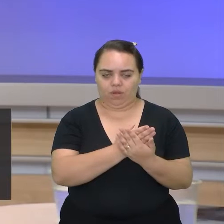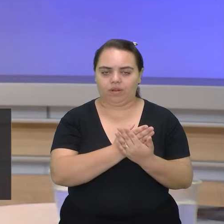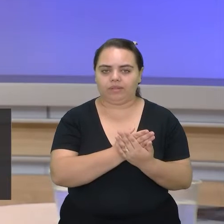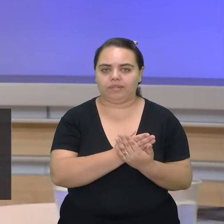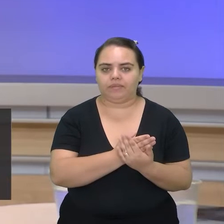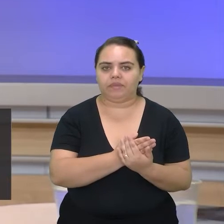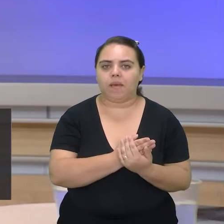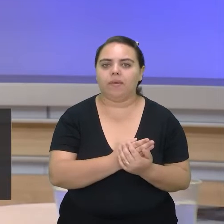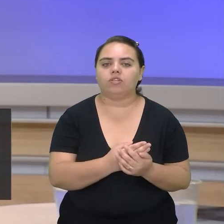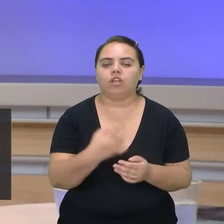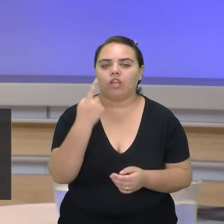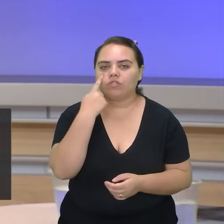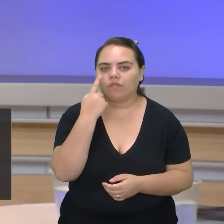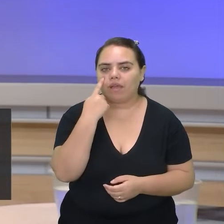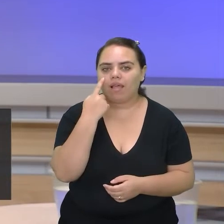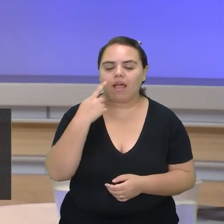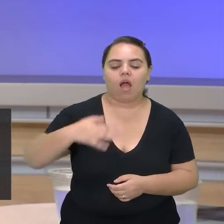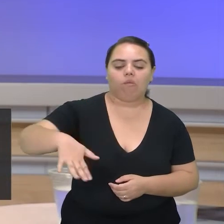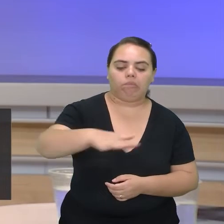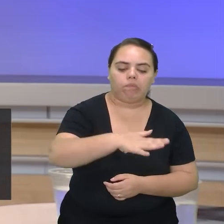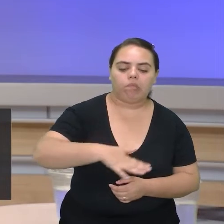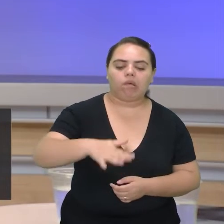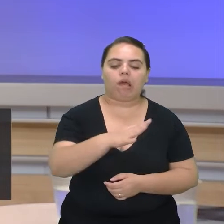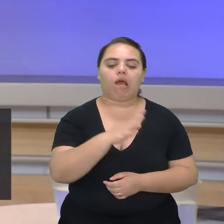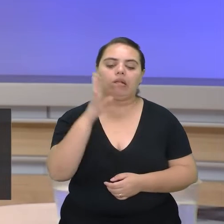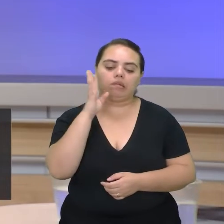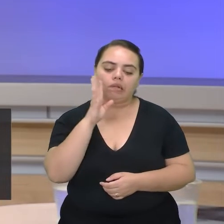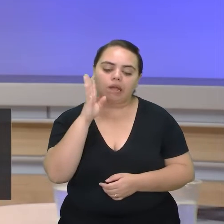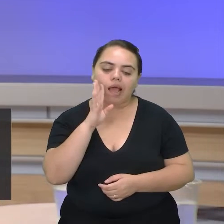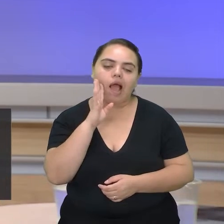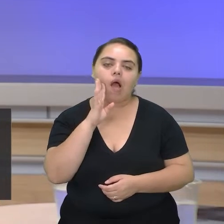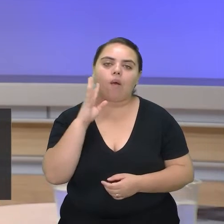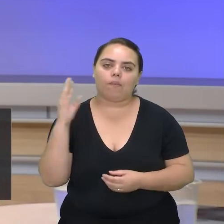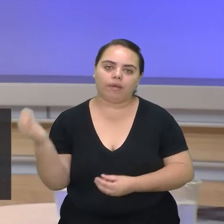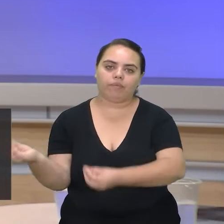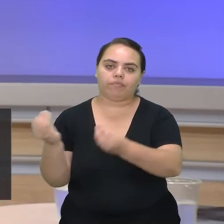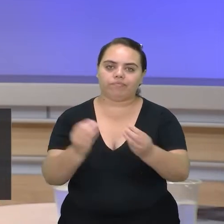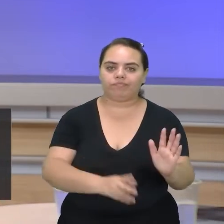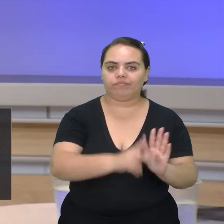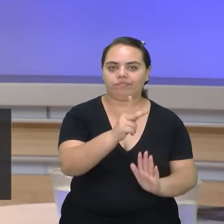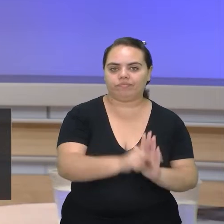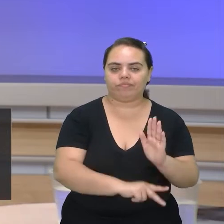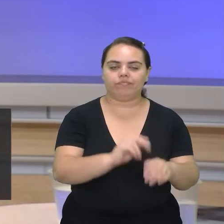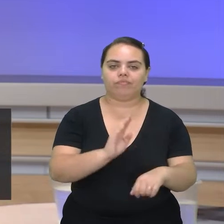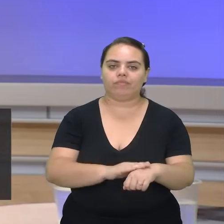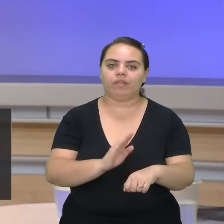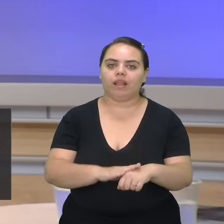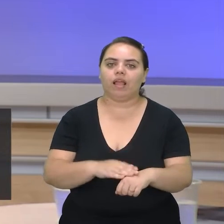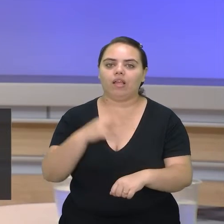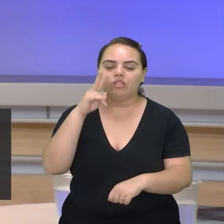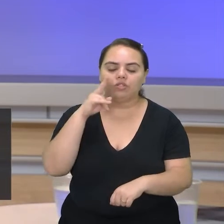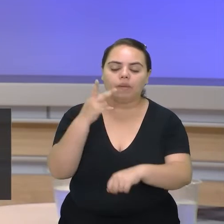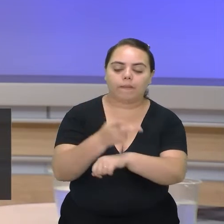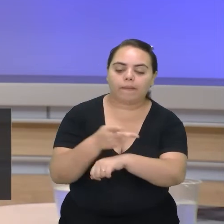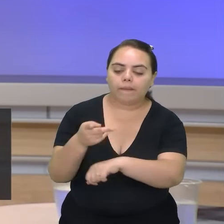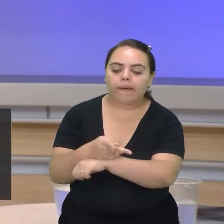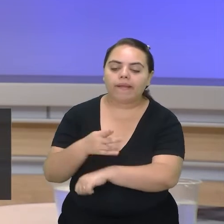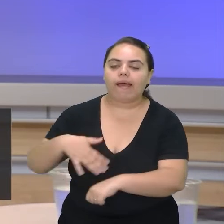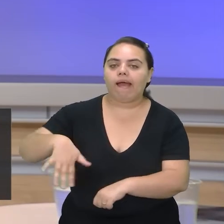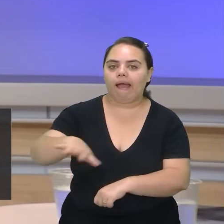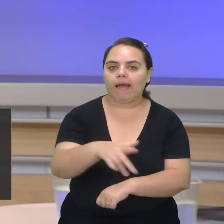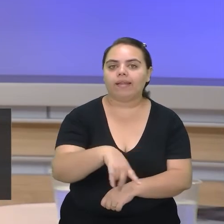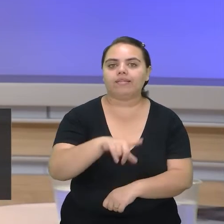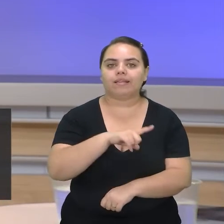a gente identificar uma área bacana para receber o projeto, a gente vai atrás de áreas que tenham pelo